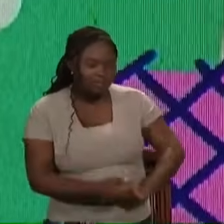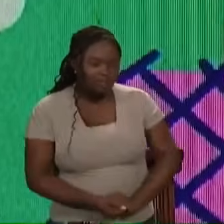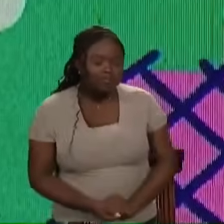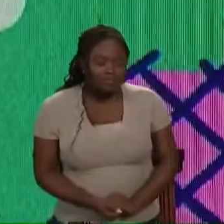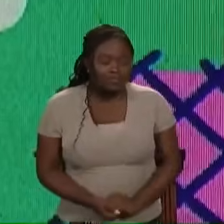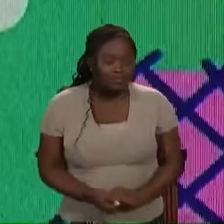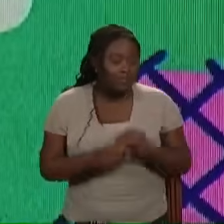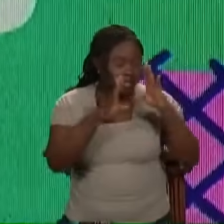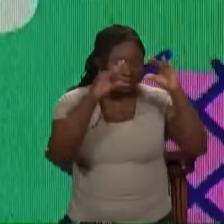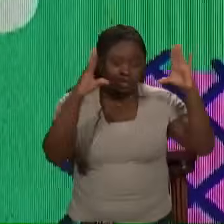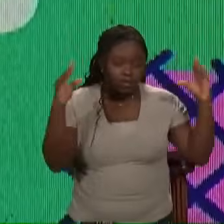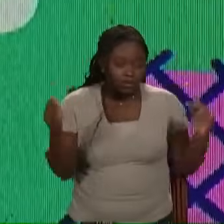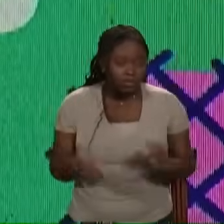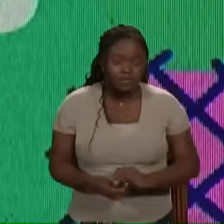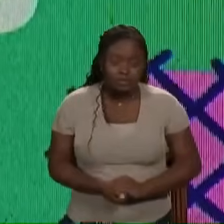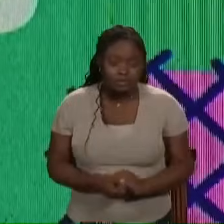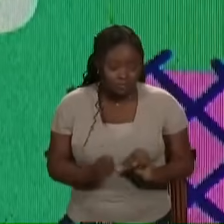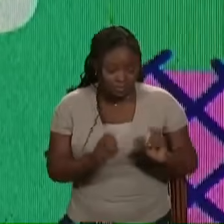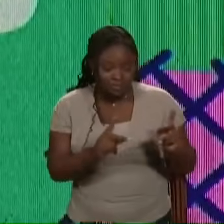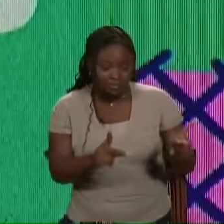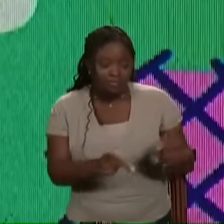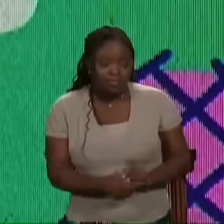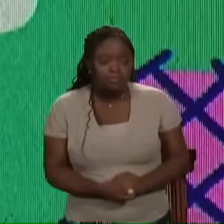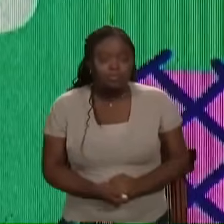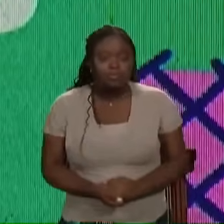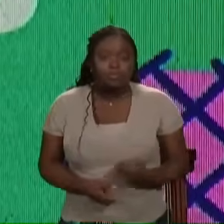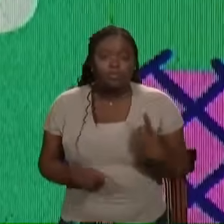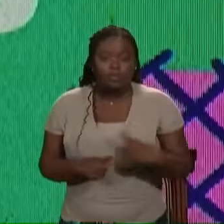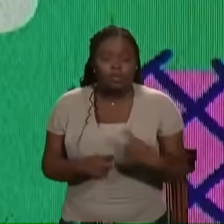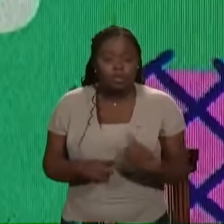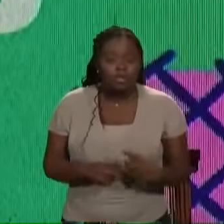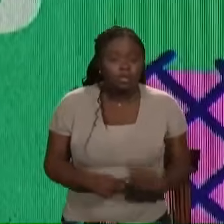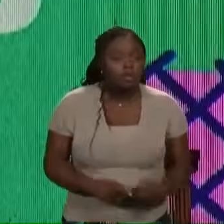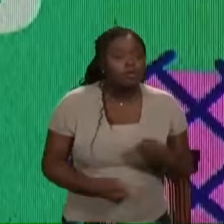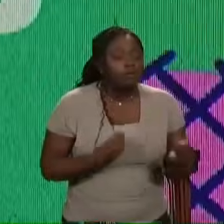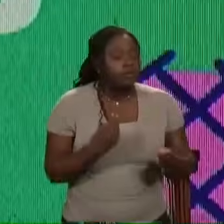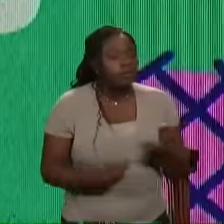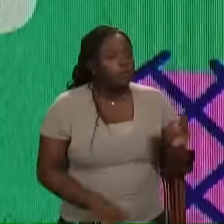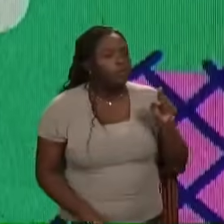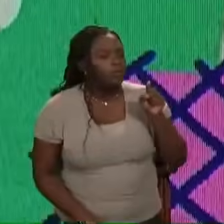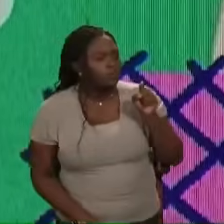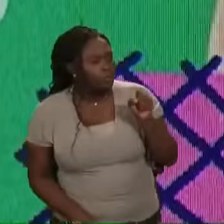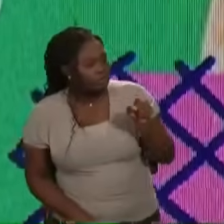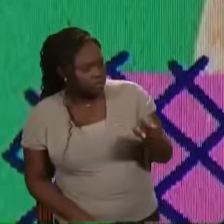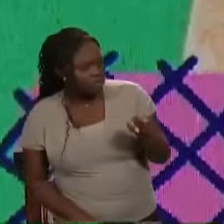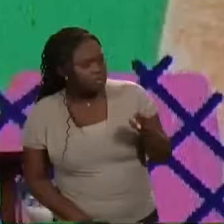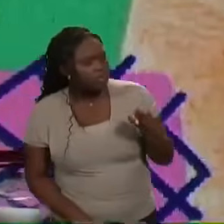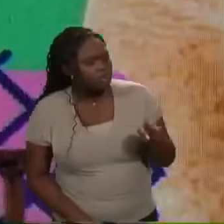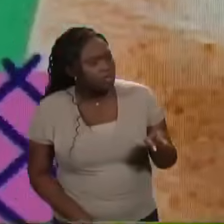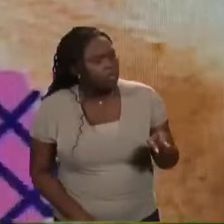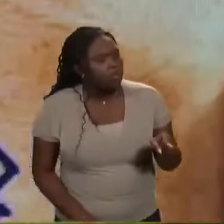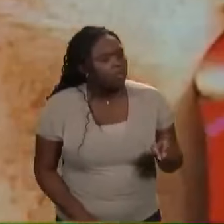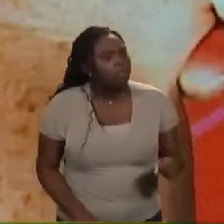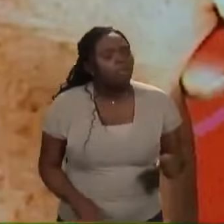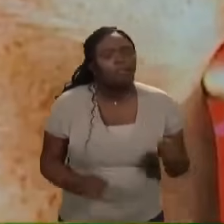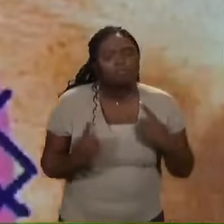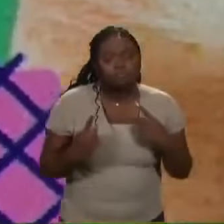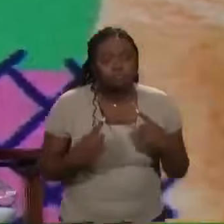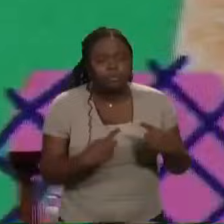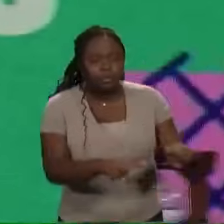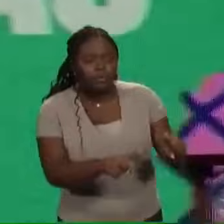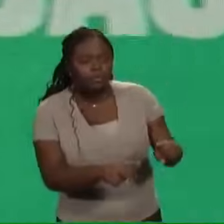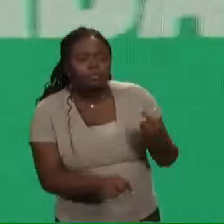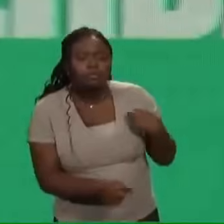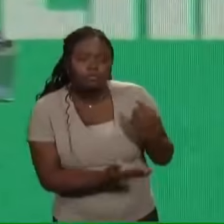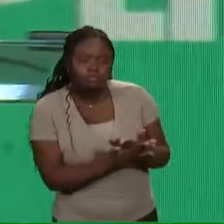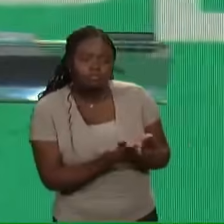inferno tranquilo para você, tá? Porque do jeito que você tratou quem te feriu, é o jeito que eu vou te